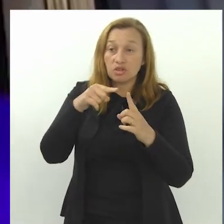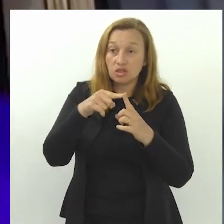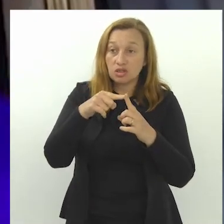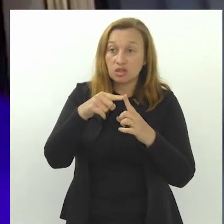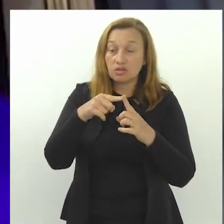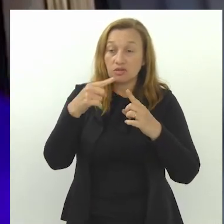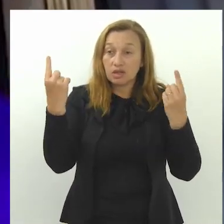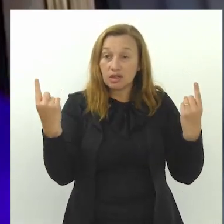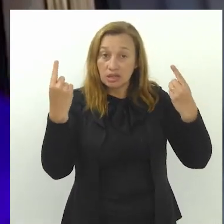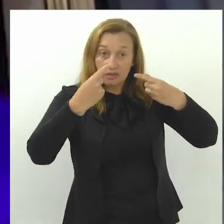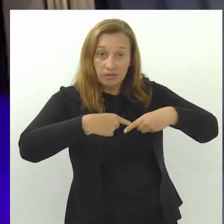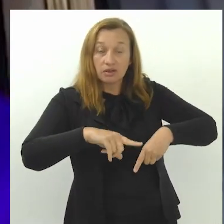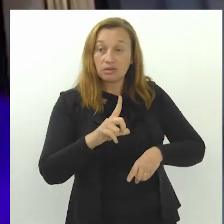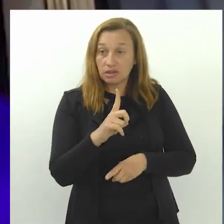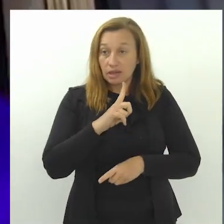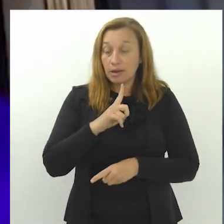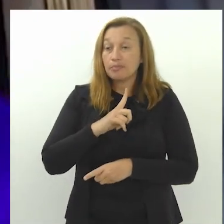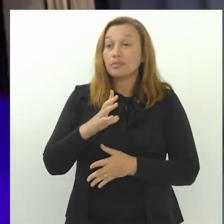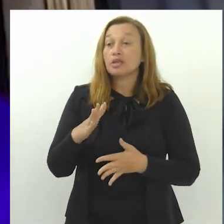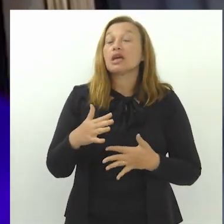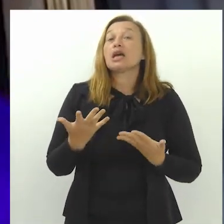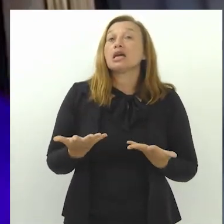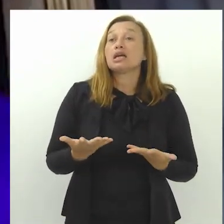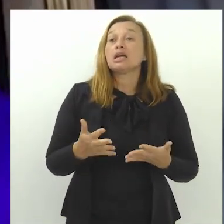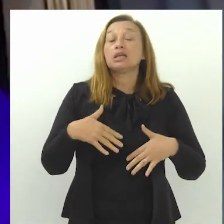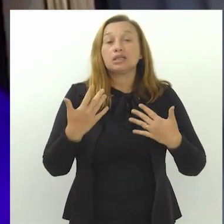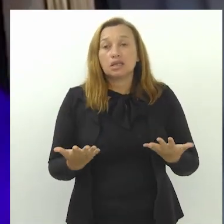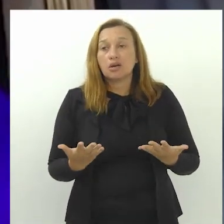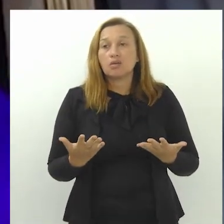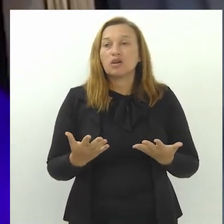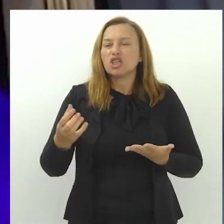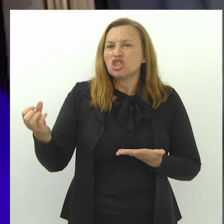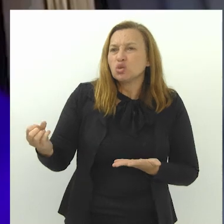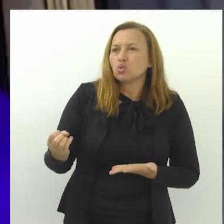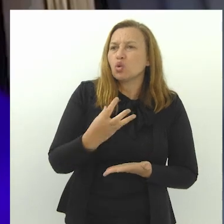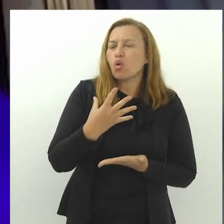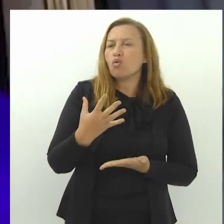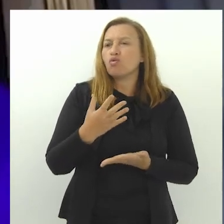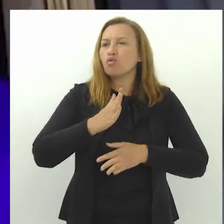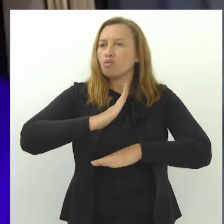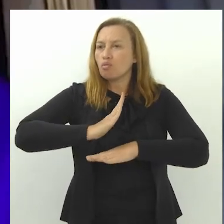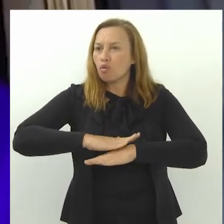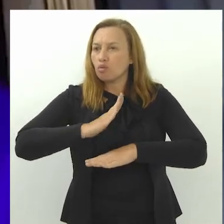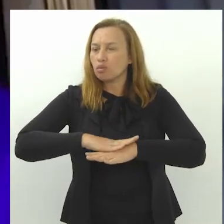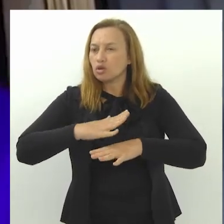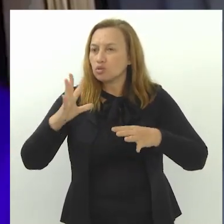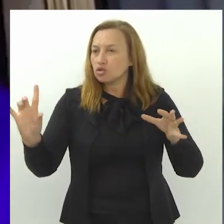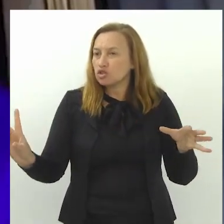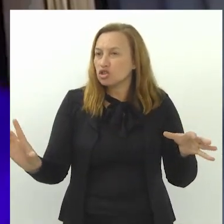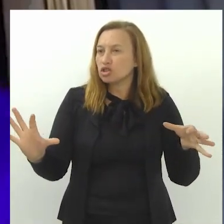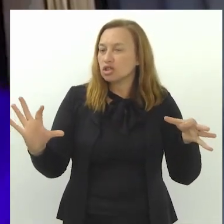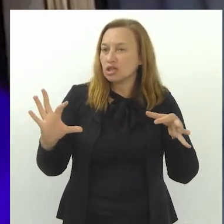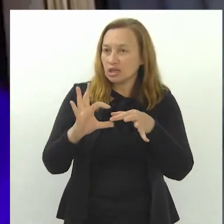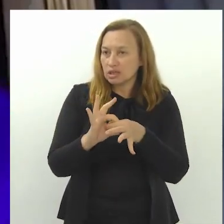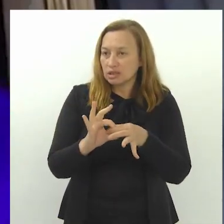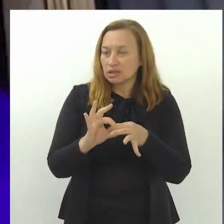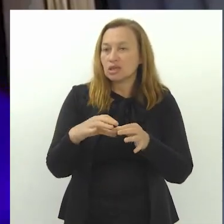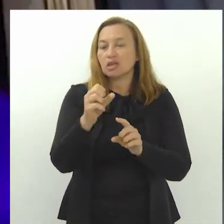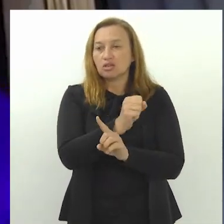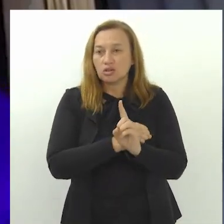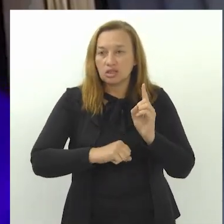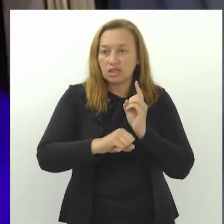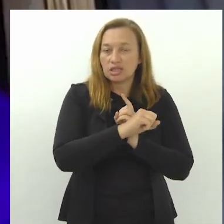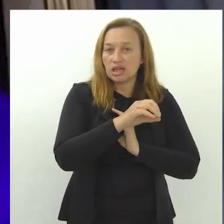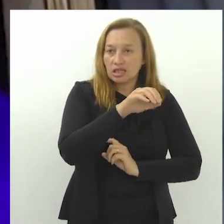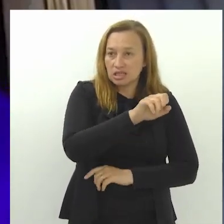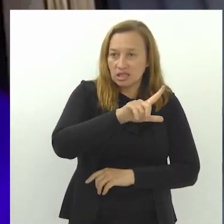que são muito desafiadores que nós temos, né? Então, inclusive, esse novo momento de engajamento da